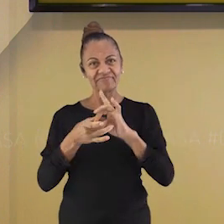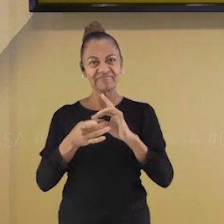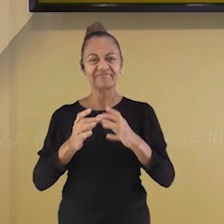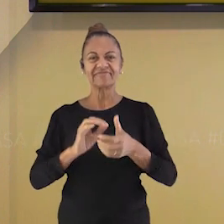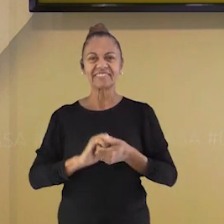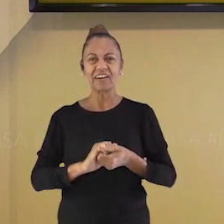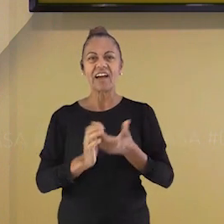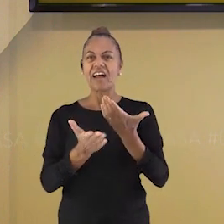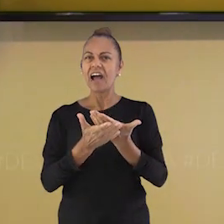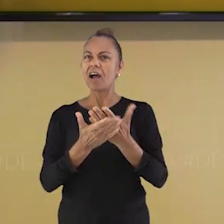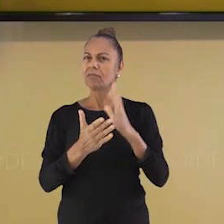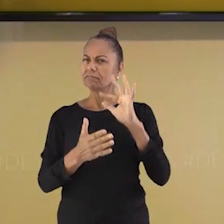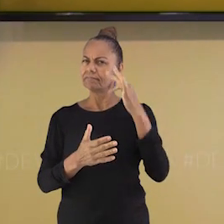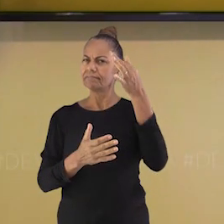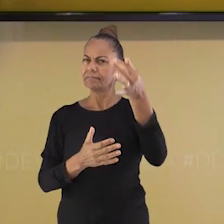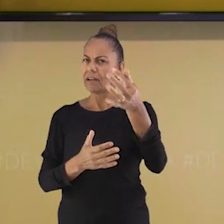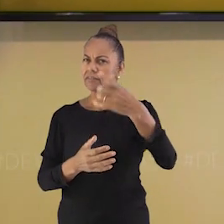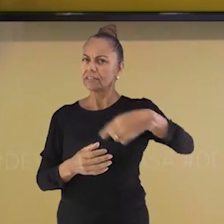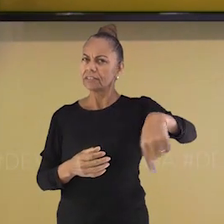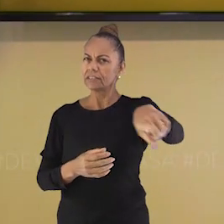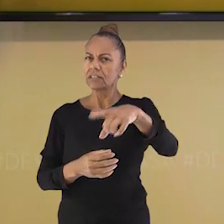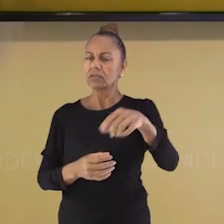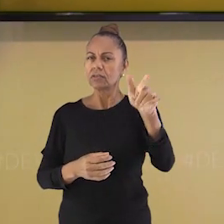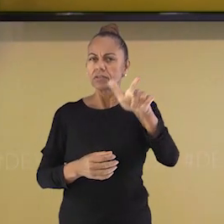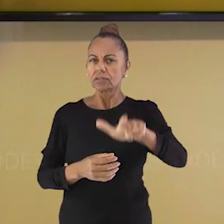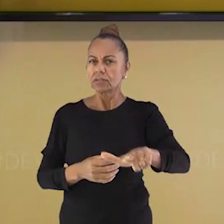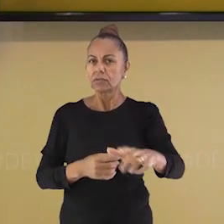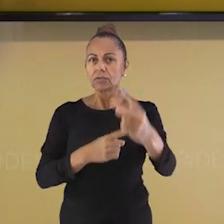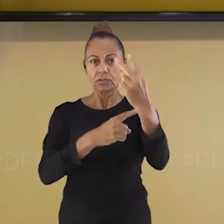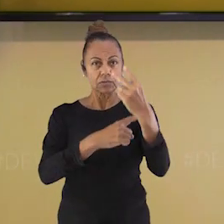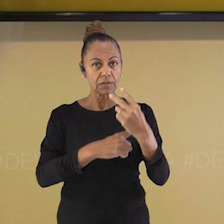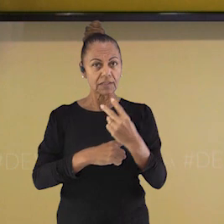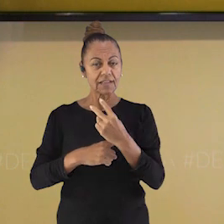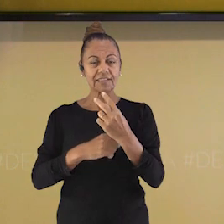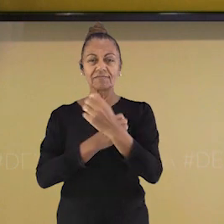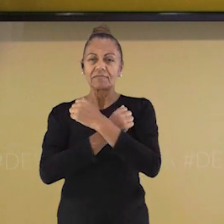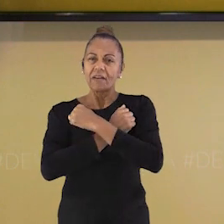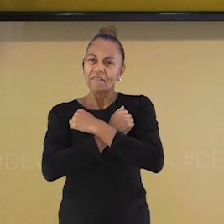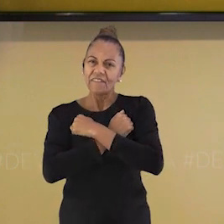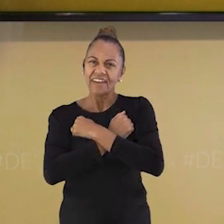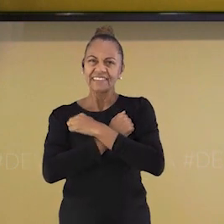atividade física. Até a próxima, continue se cuidando, um